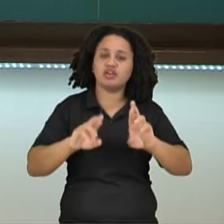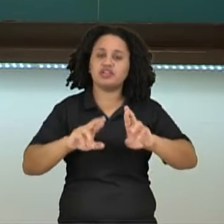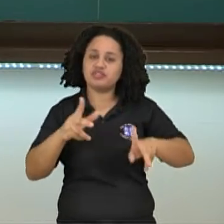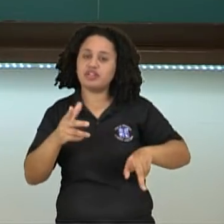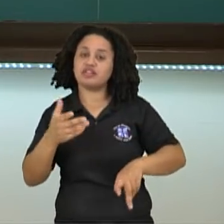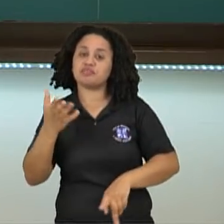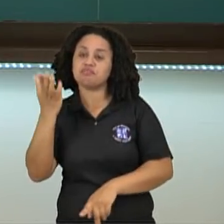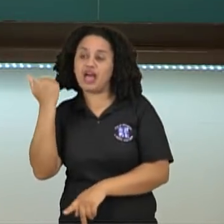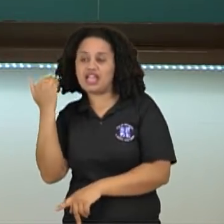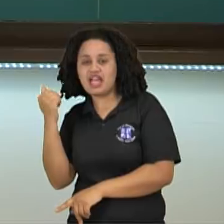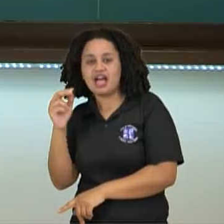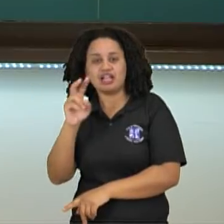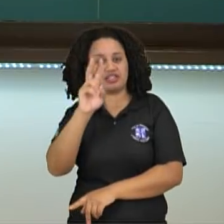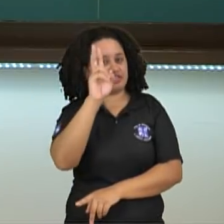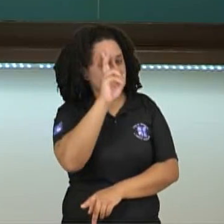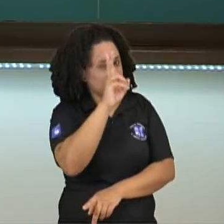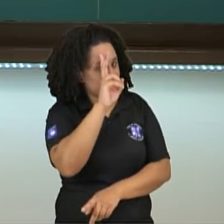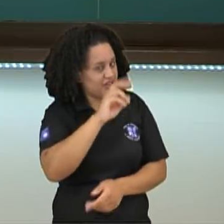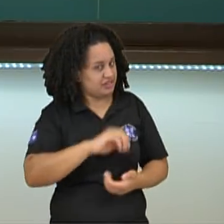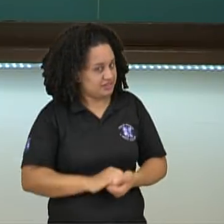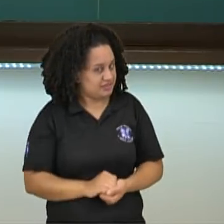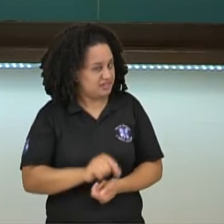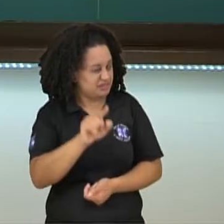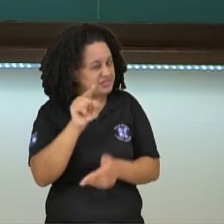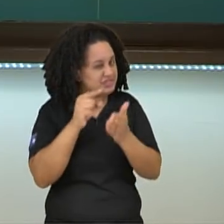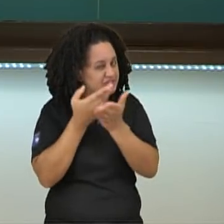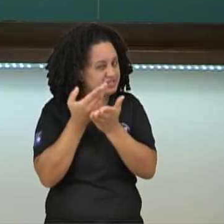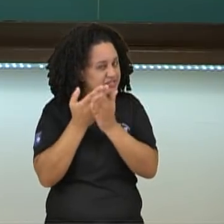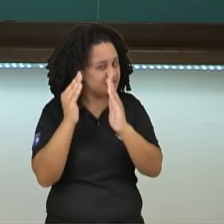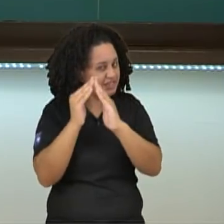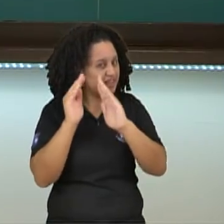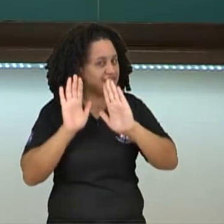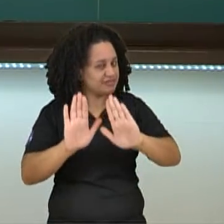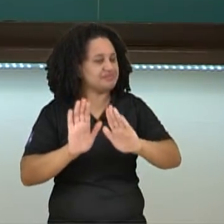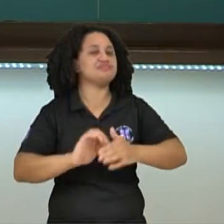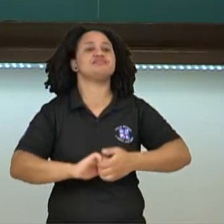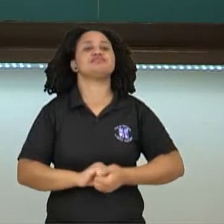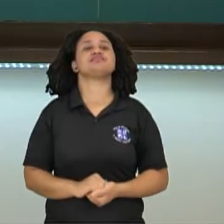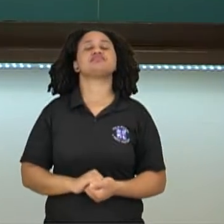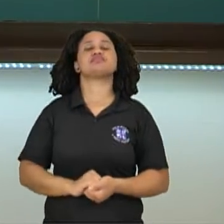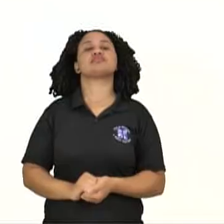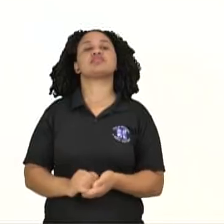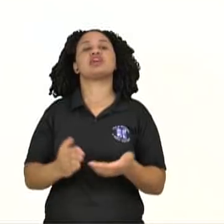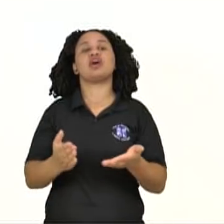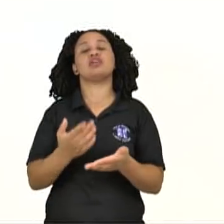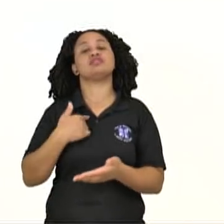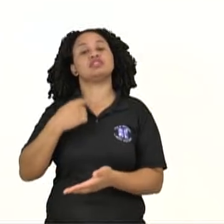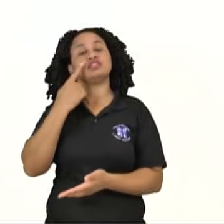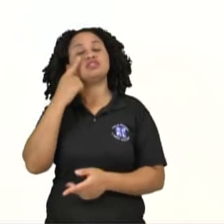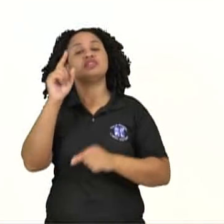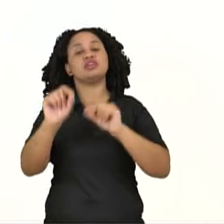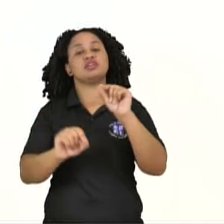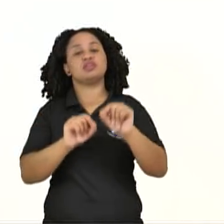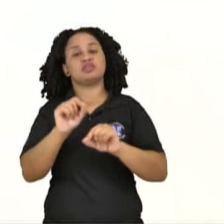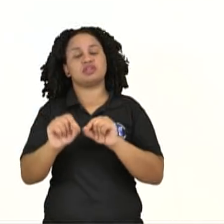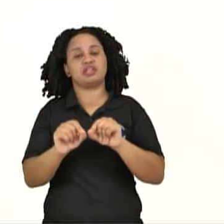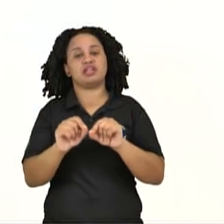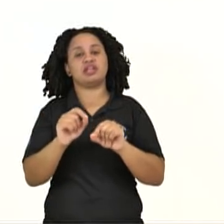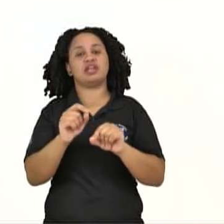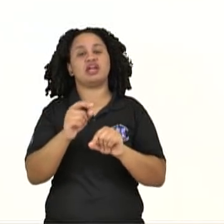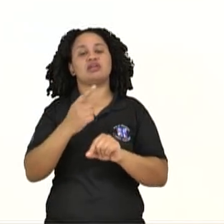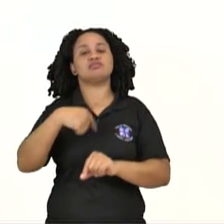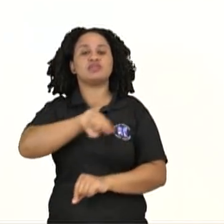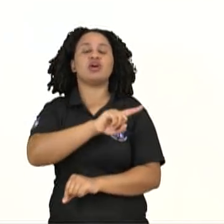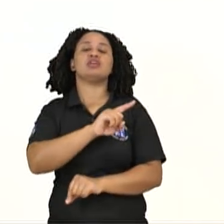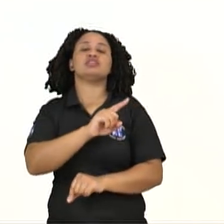passado? Ficou uma dica do professor Roberto para vocês estudarem aí. Agora, vocês viram comigo nessa aula.